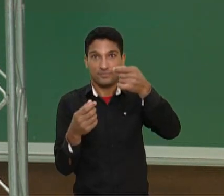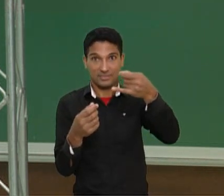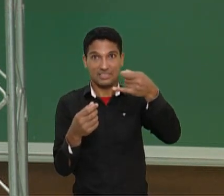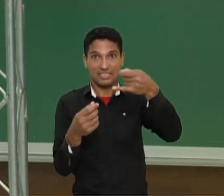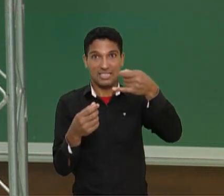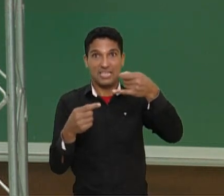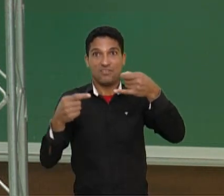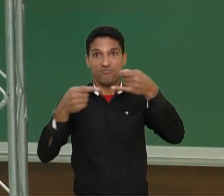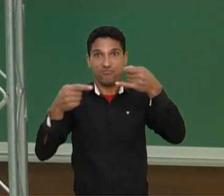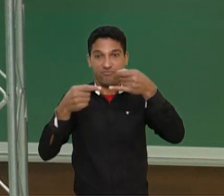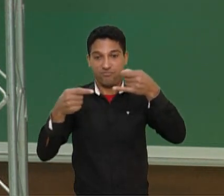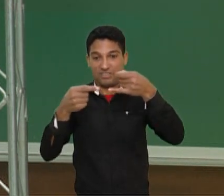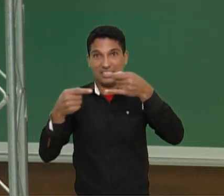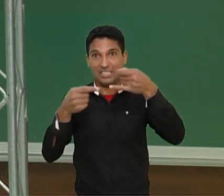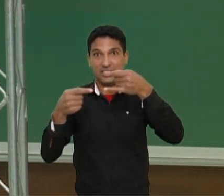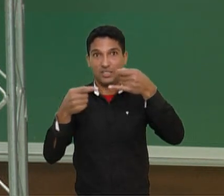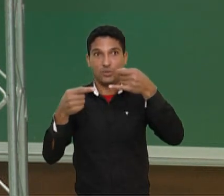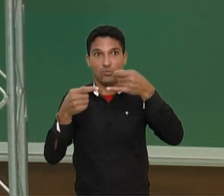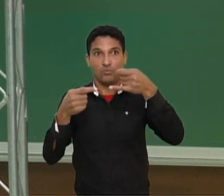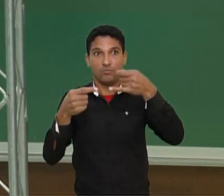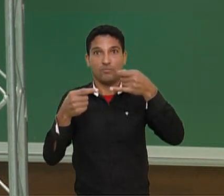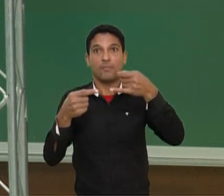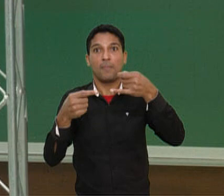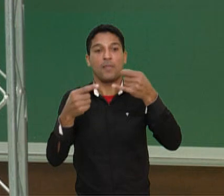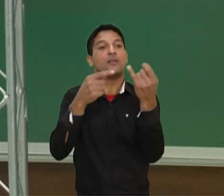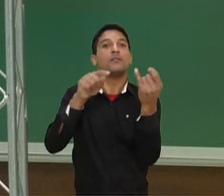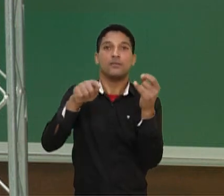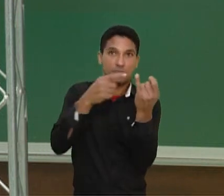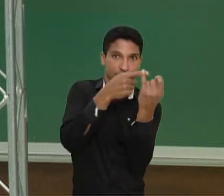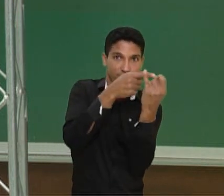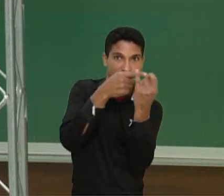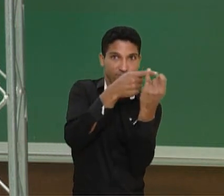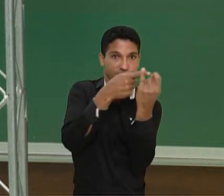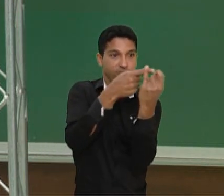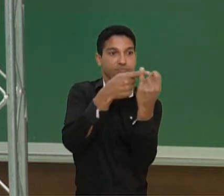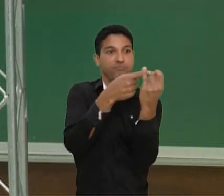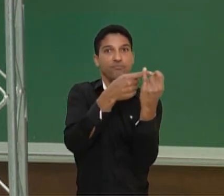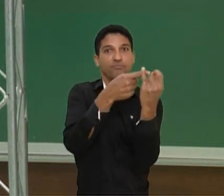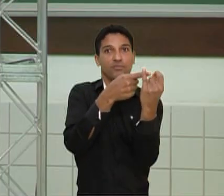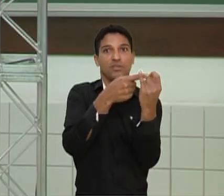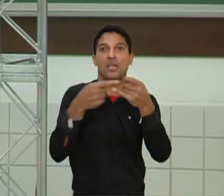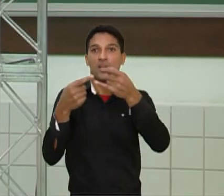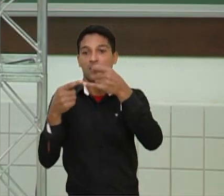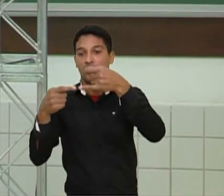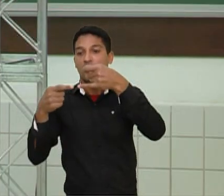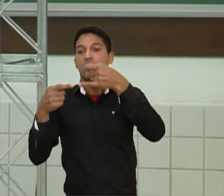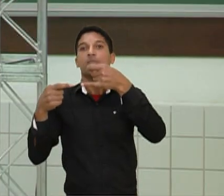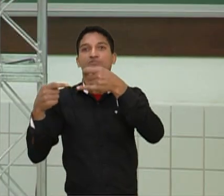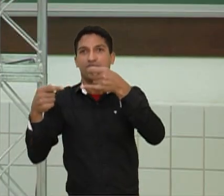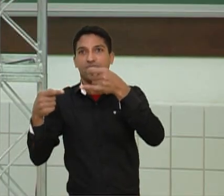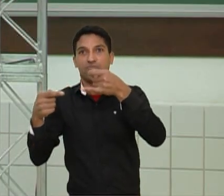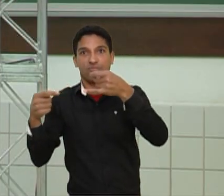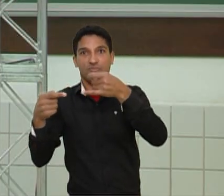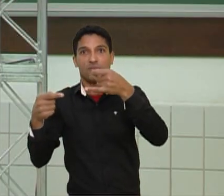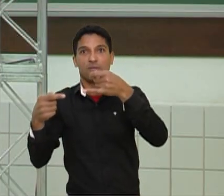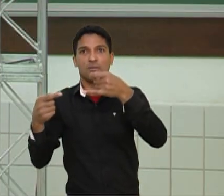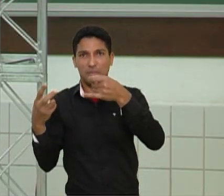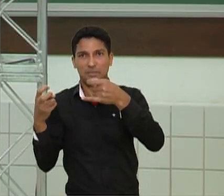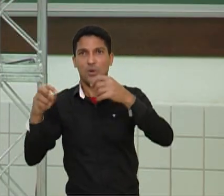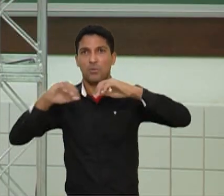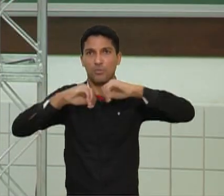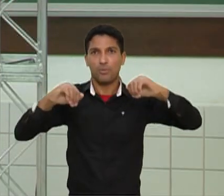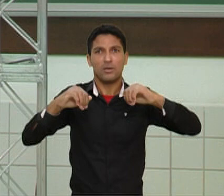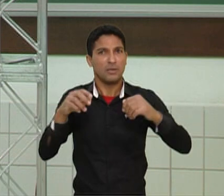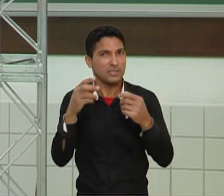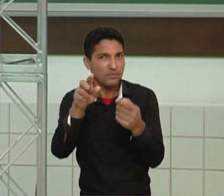H+ e o íon Cl-. Você consegue entender a diferença? Vem para a câmera 1, produção, que eu vou falar bem sério com vocês. Você consegue